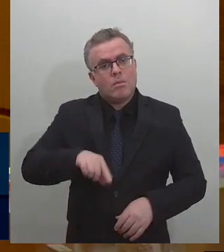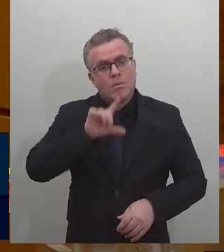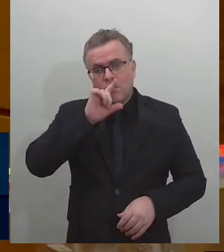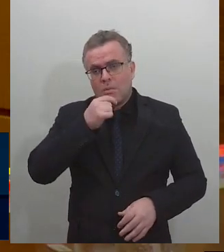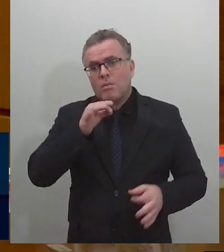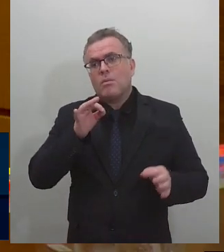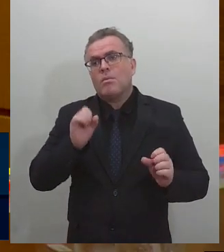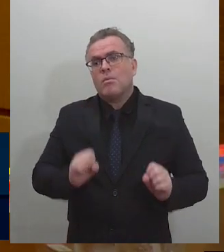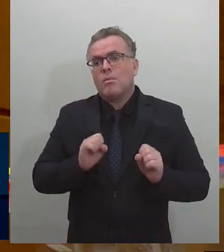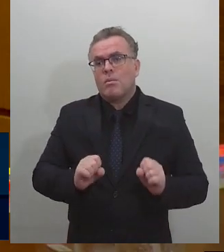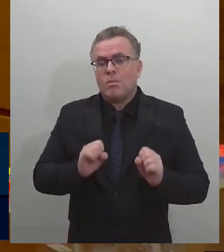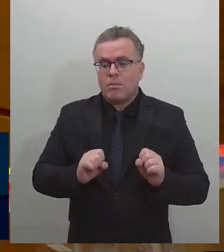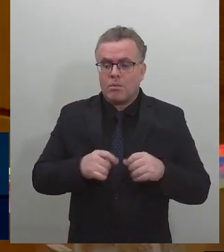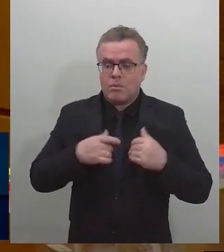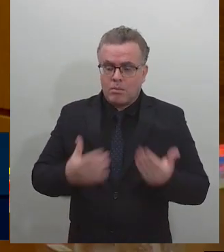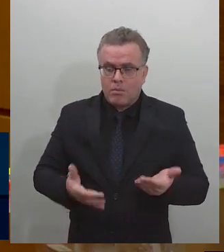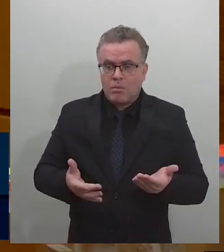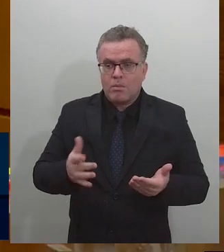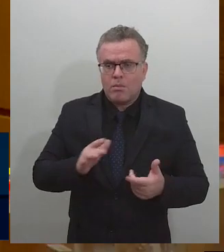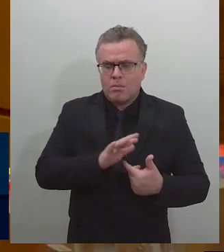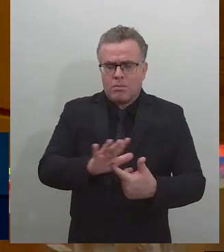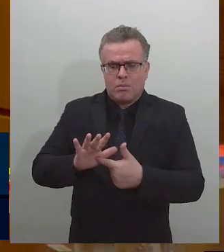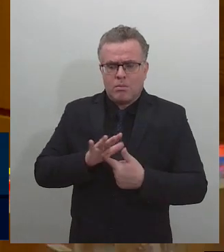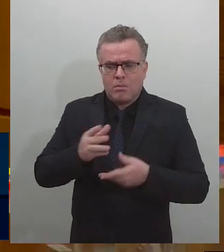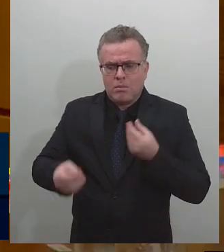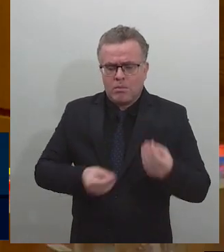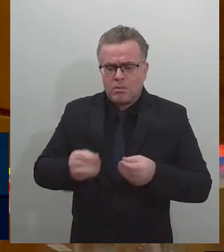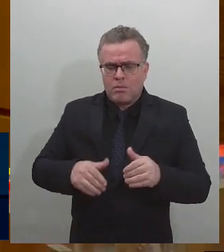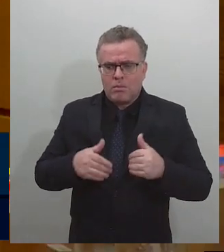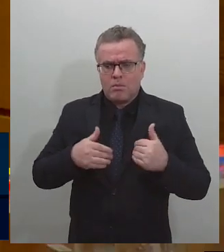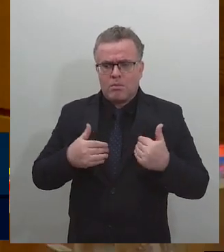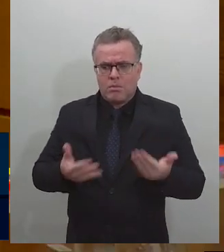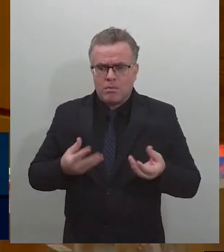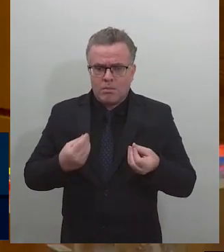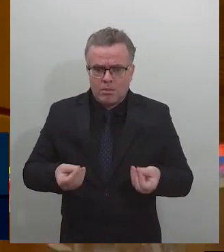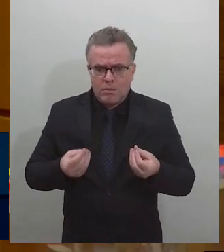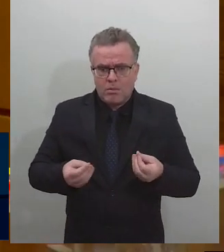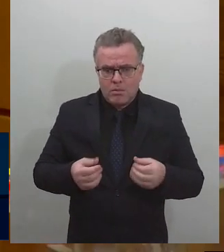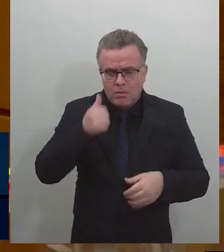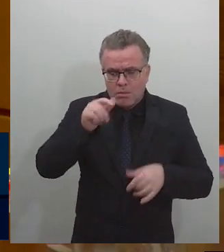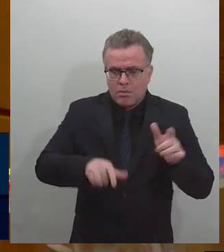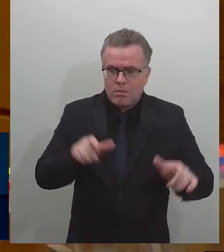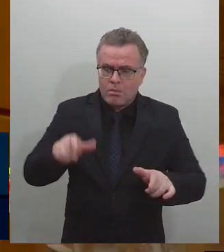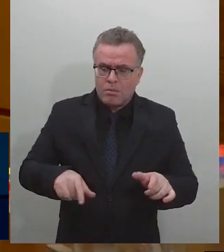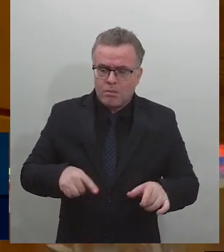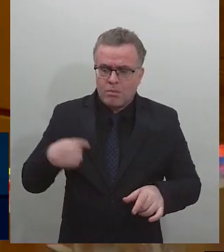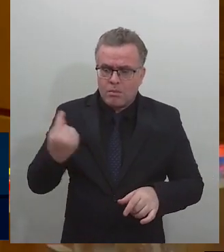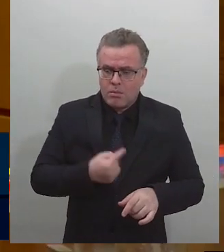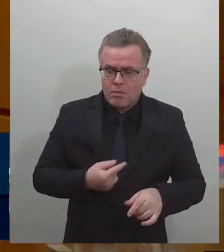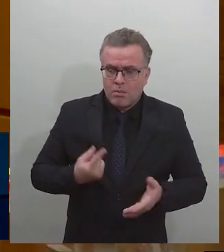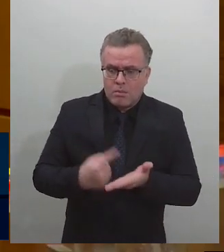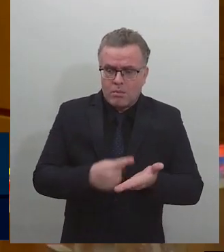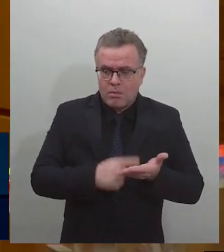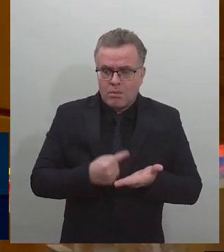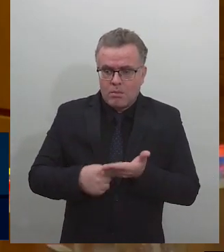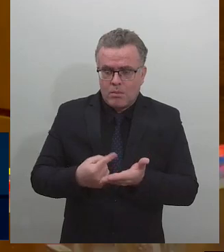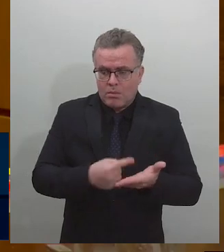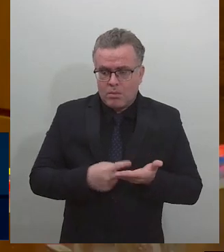aí, já sendo divulgadas, só são as mulheres que estão na frente. Então, vai ser uma disputa babadeira,